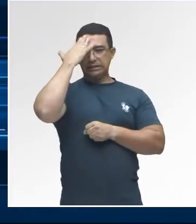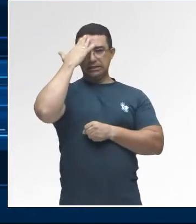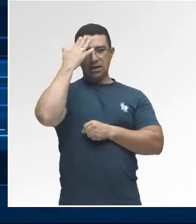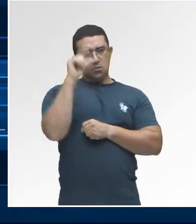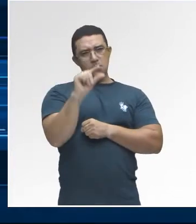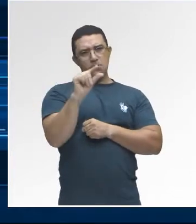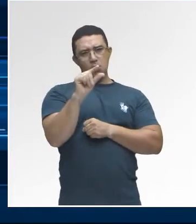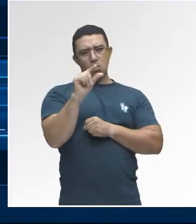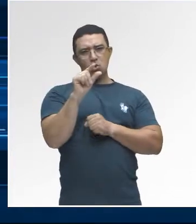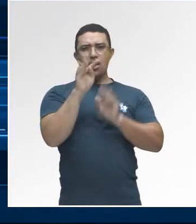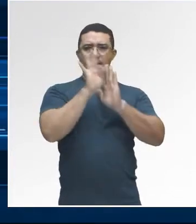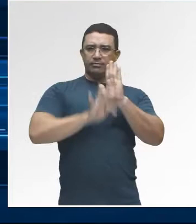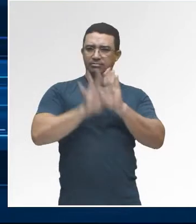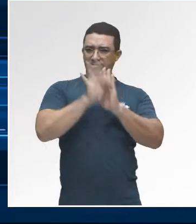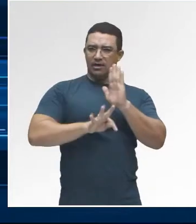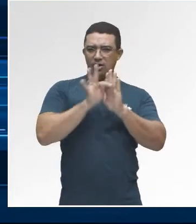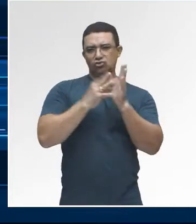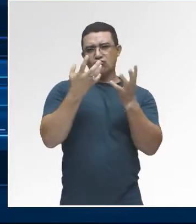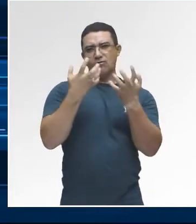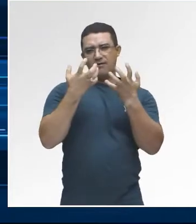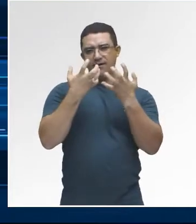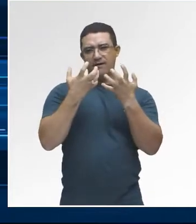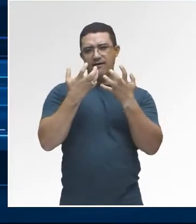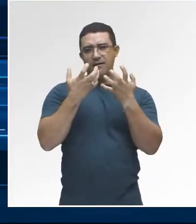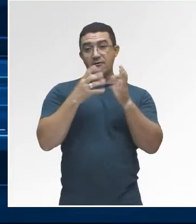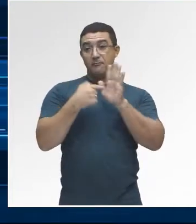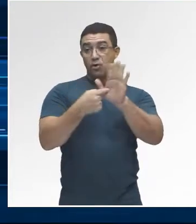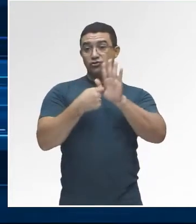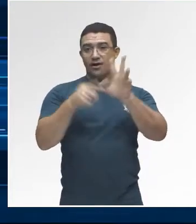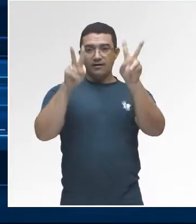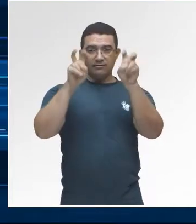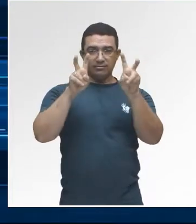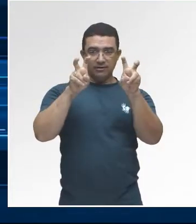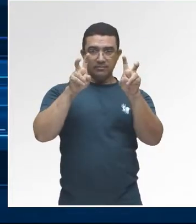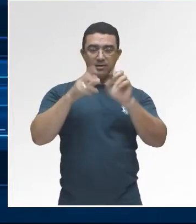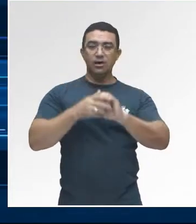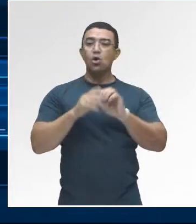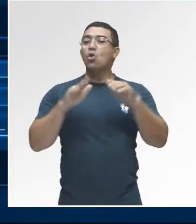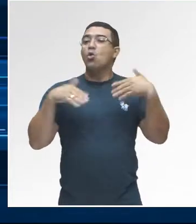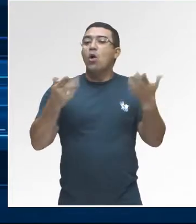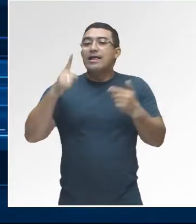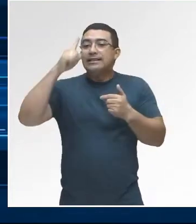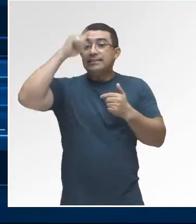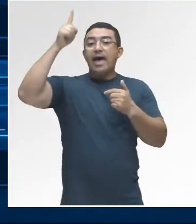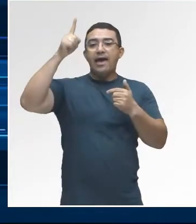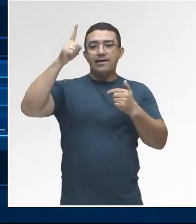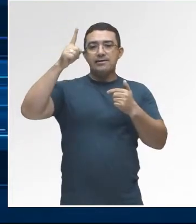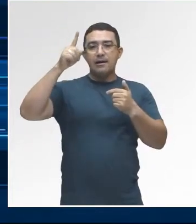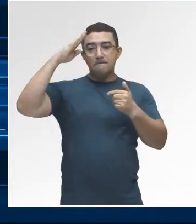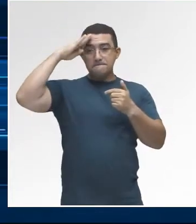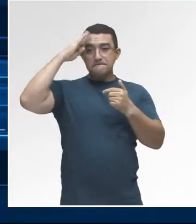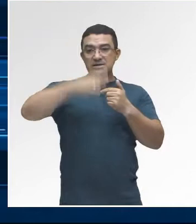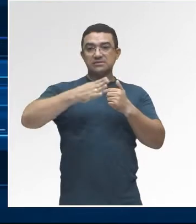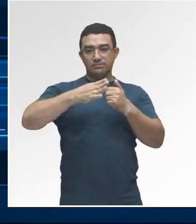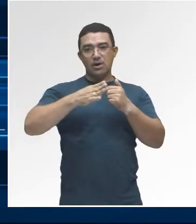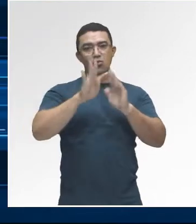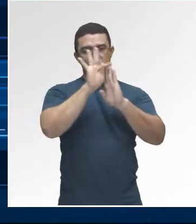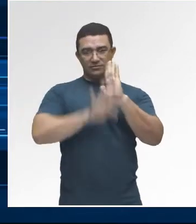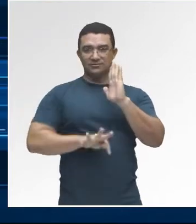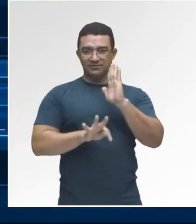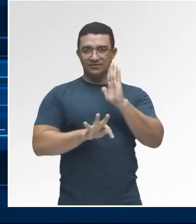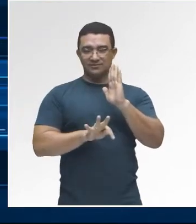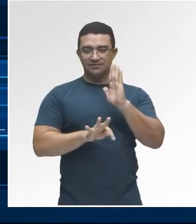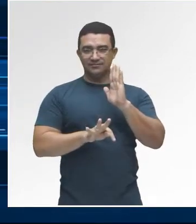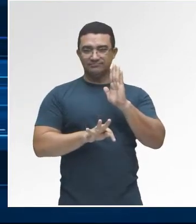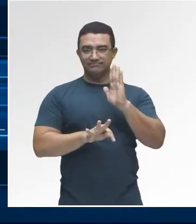sobre o que o texto está querendo falar para você. Qual a ideia do texto? Qual é o